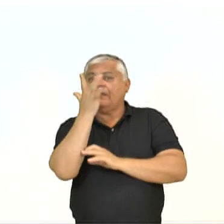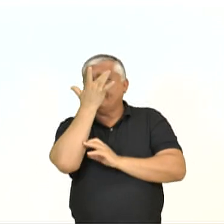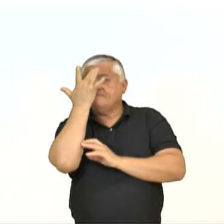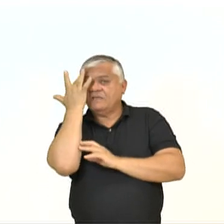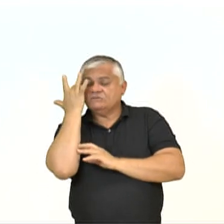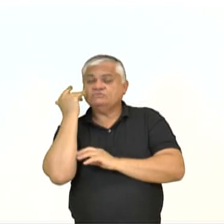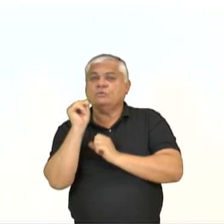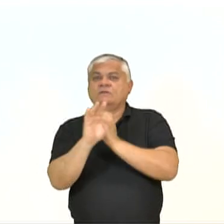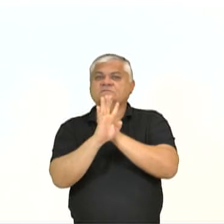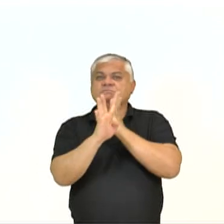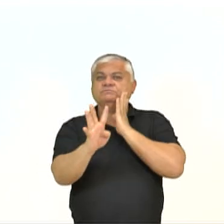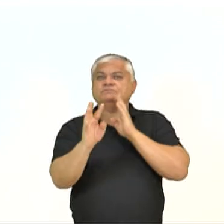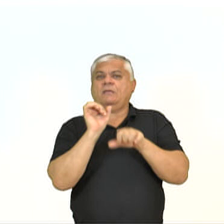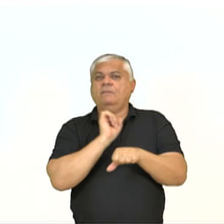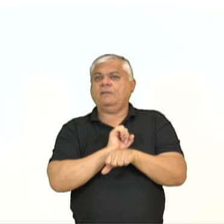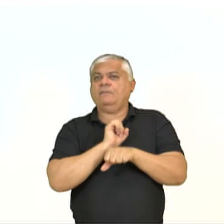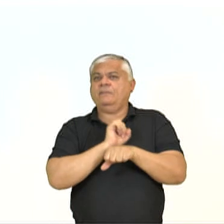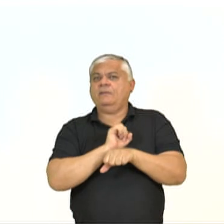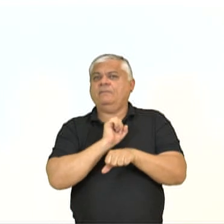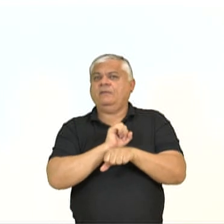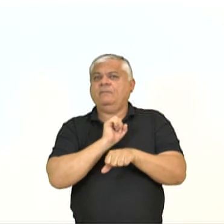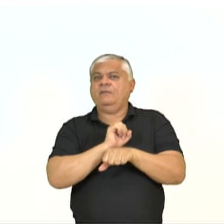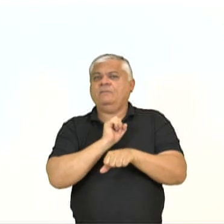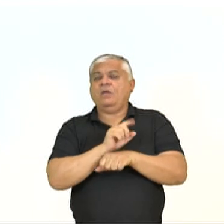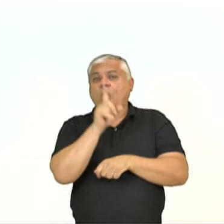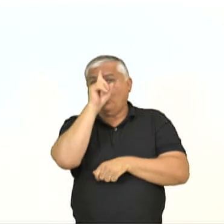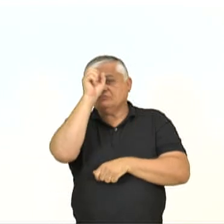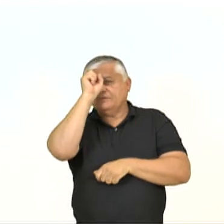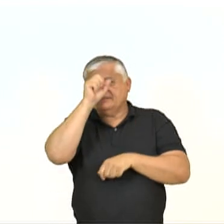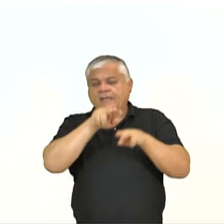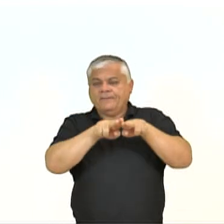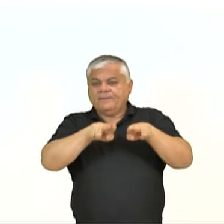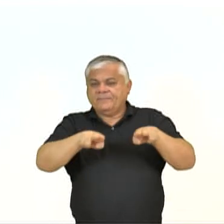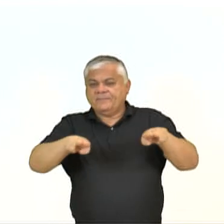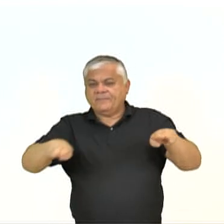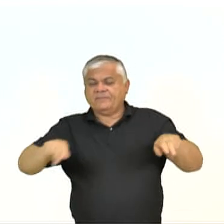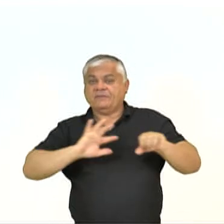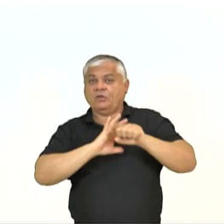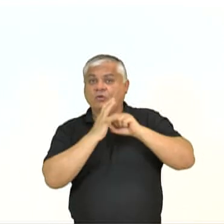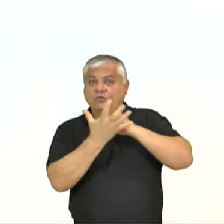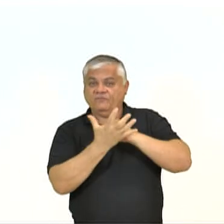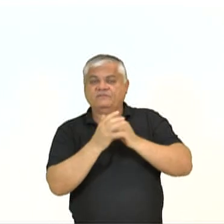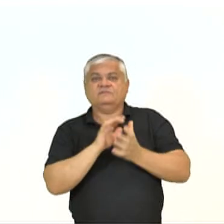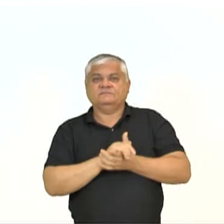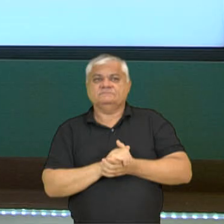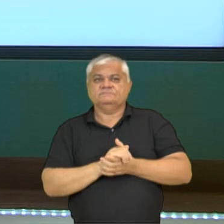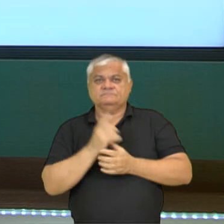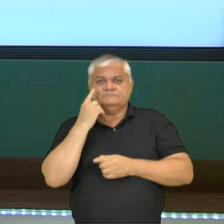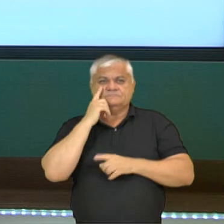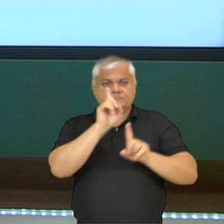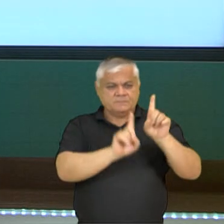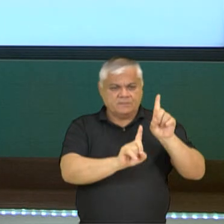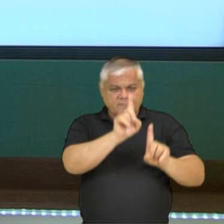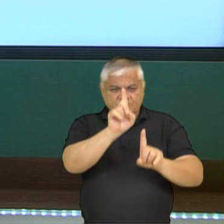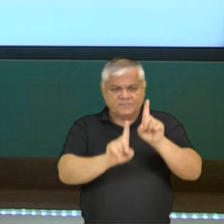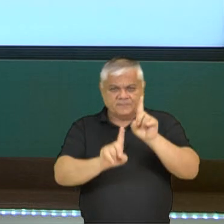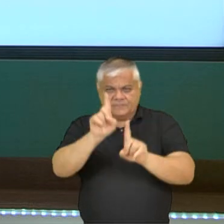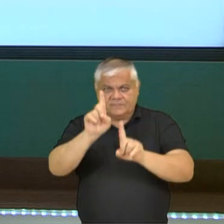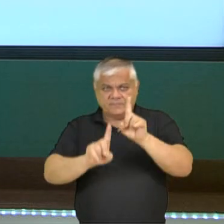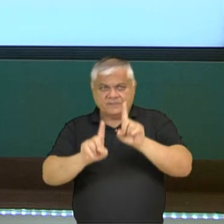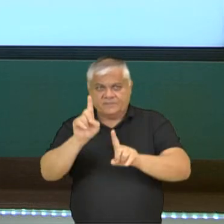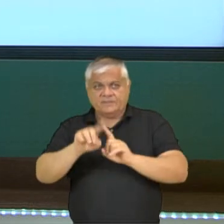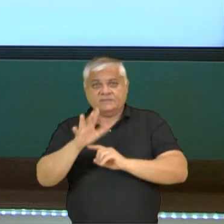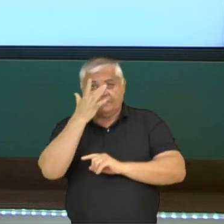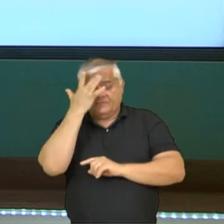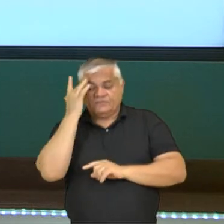em lista de espera por leitos para Covid-19. Então, veja, essas pessoas aqui